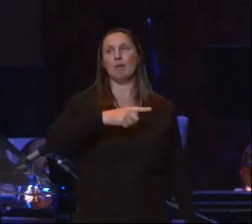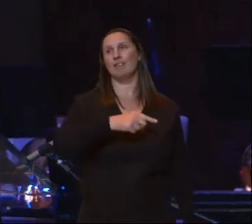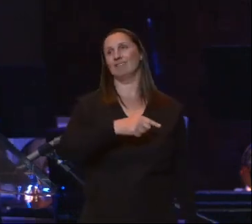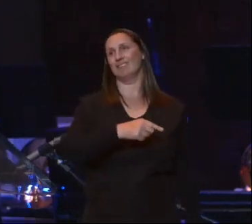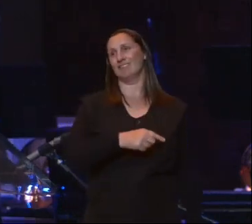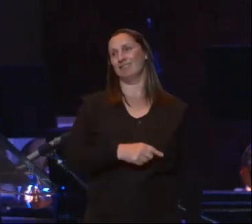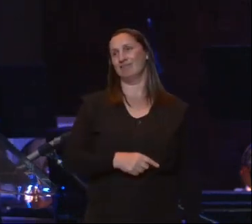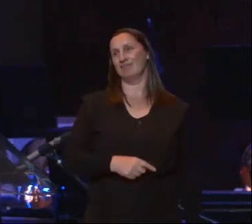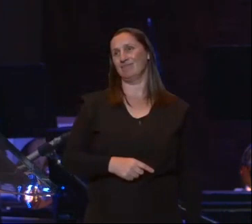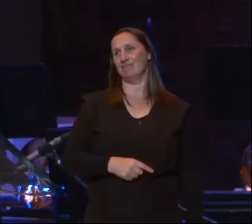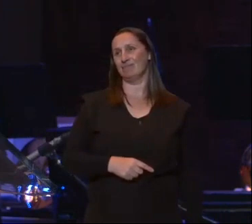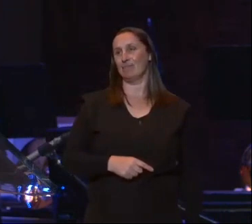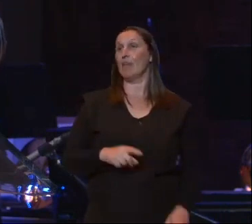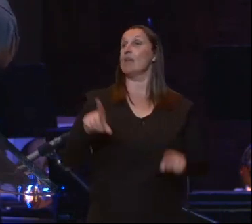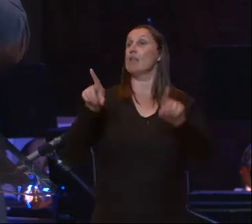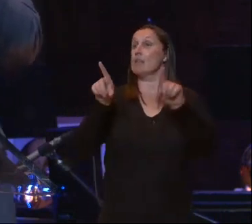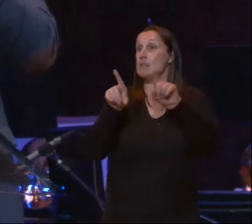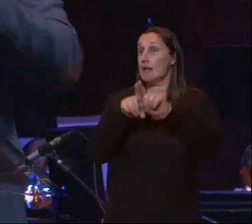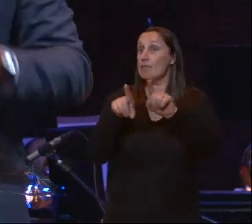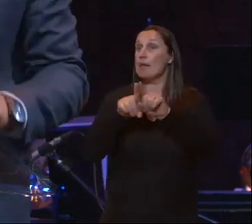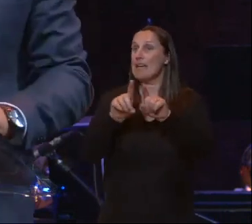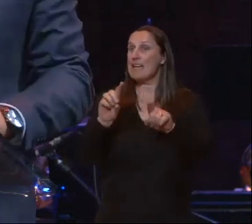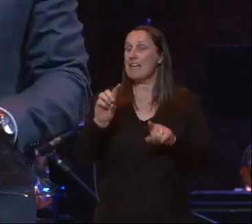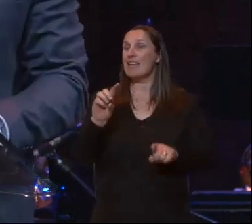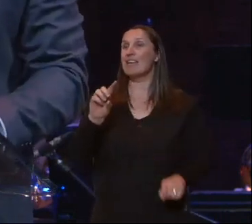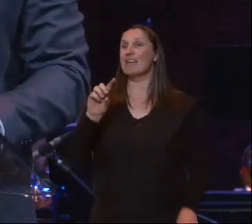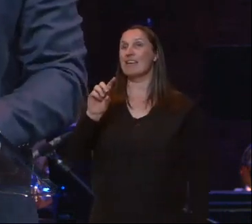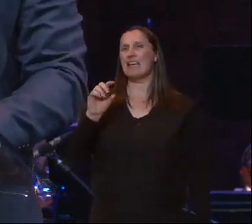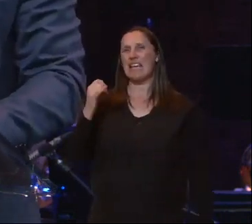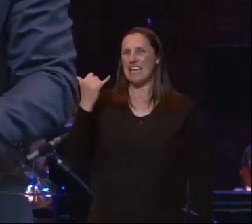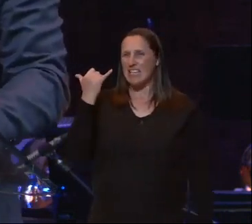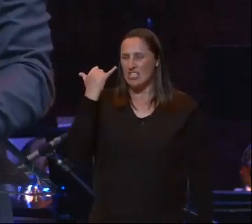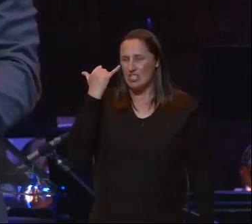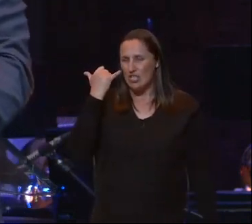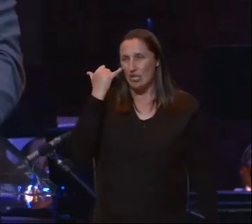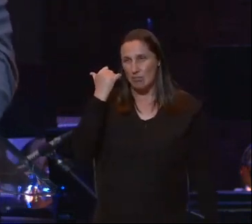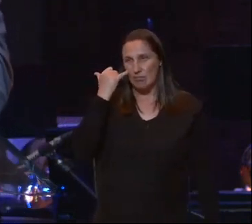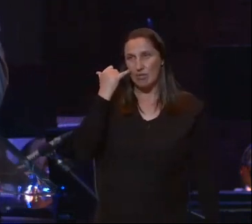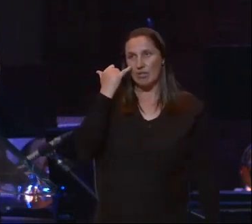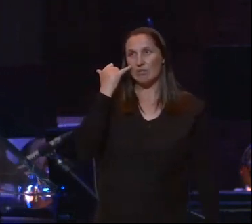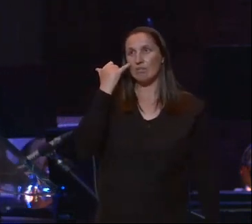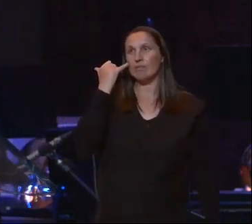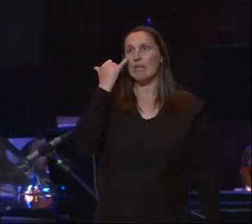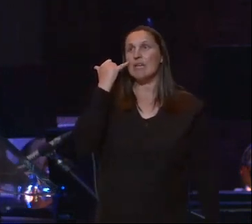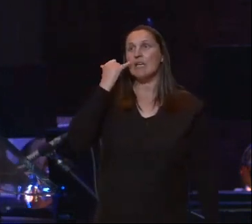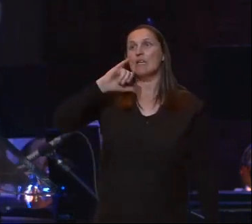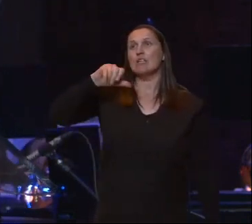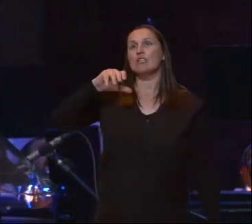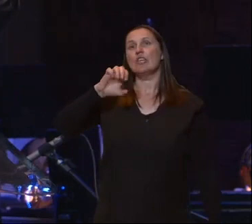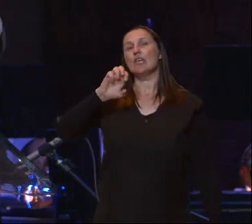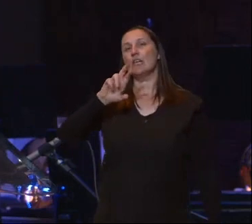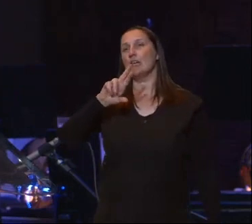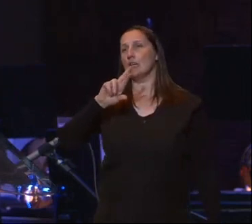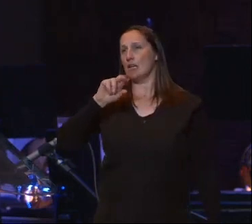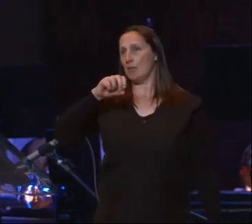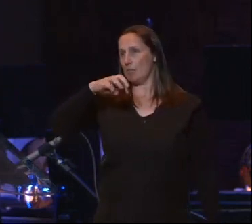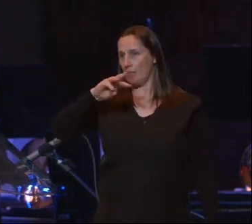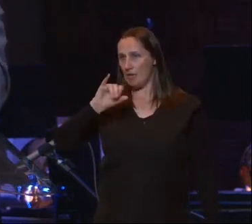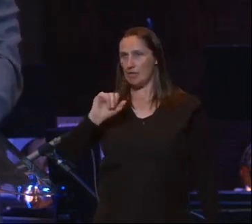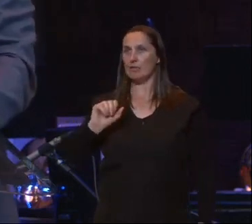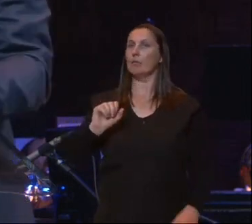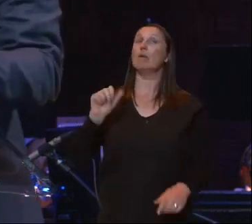mesmo. O mesmo acontece com Jeremias, quando era muito novo e o Senhor fala com ele. Acontece com